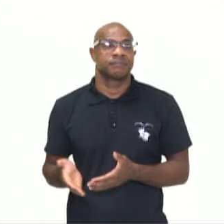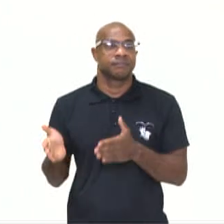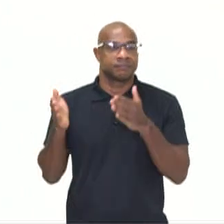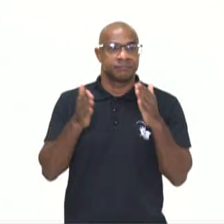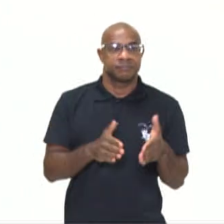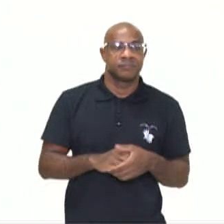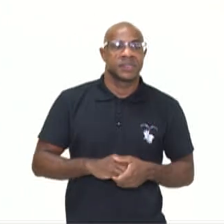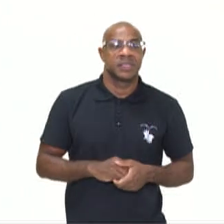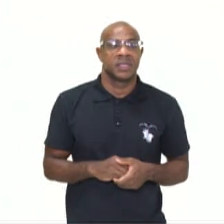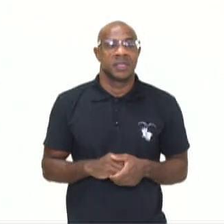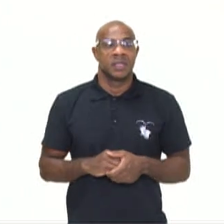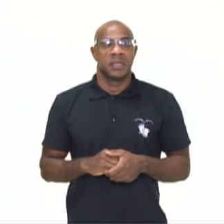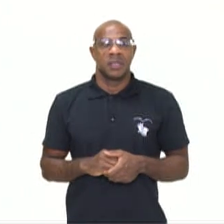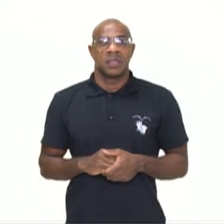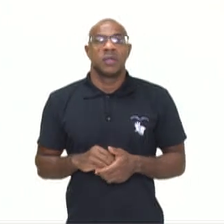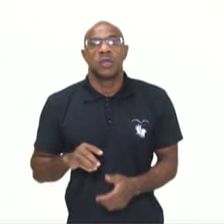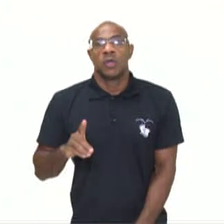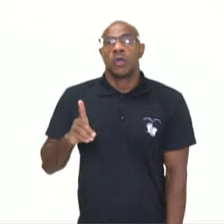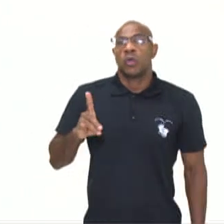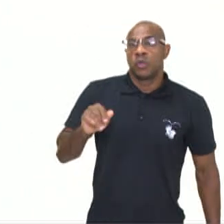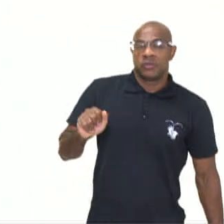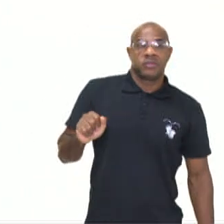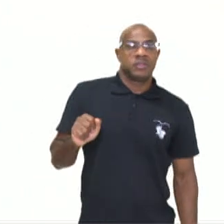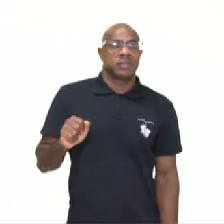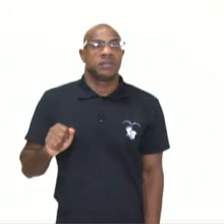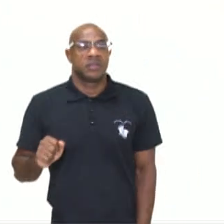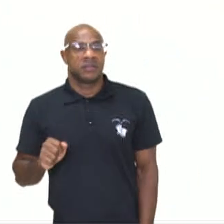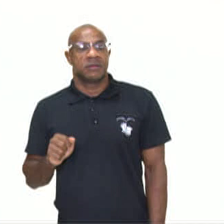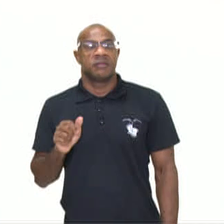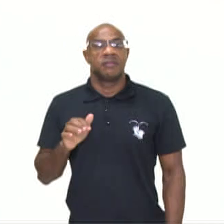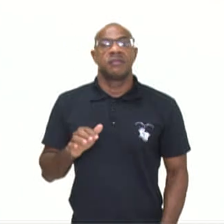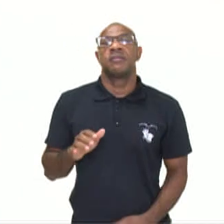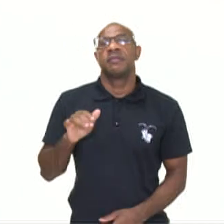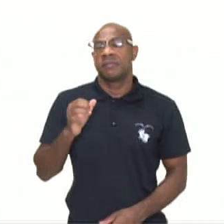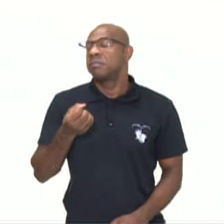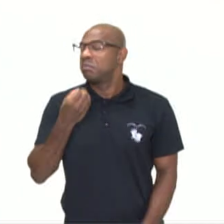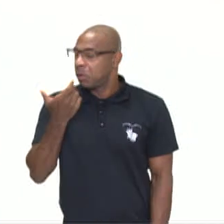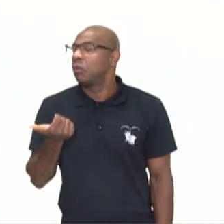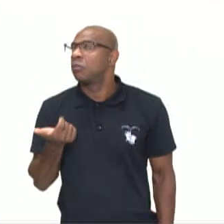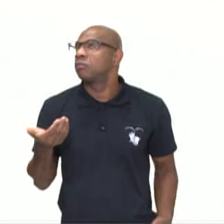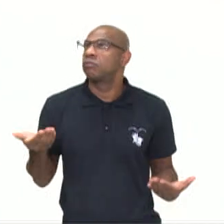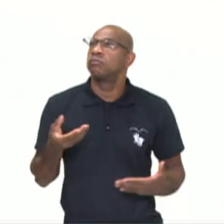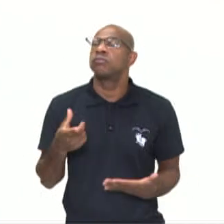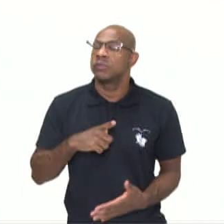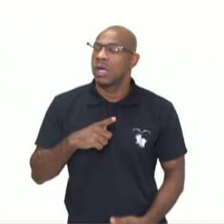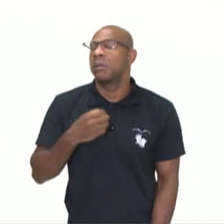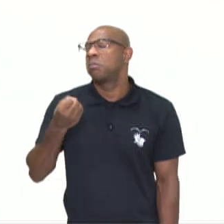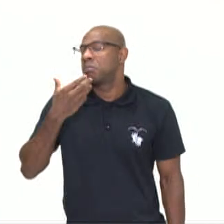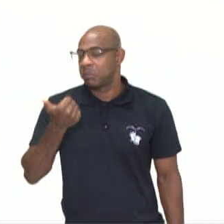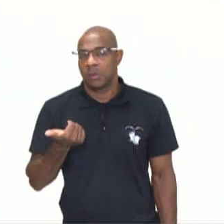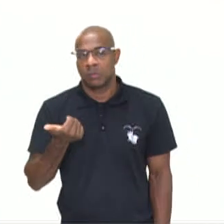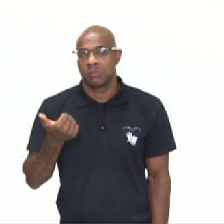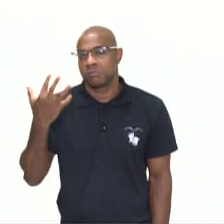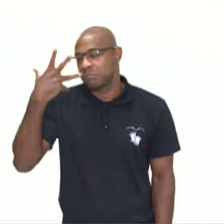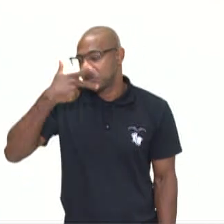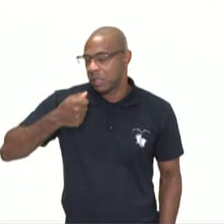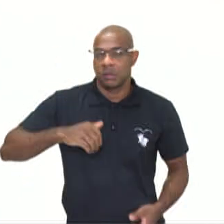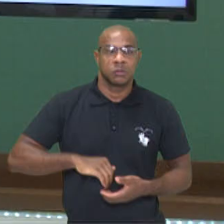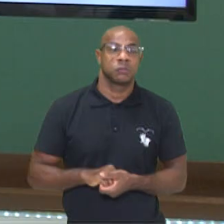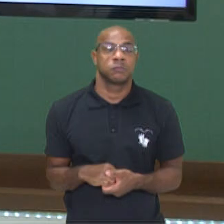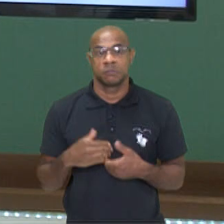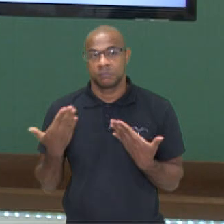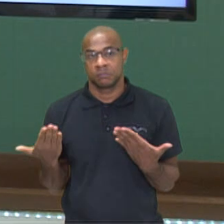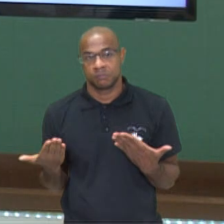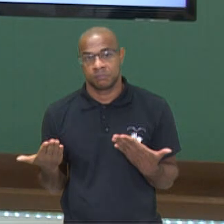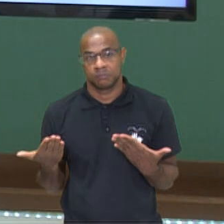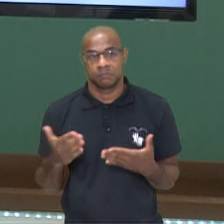algo constante. Os dias ficaram belos. Nós temos aqui o início a partir de um